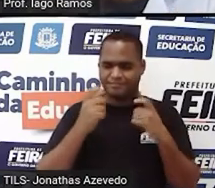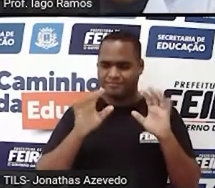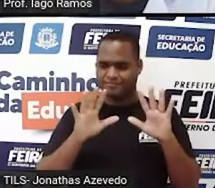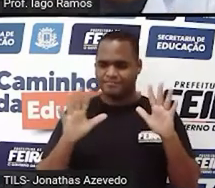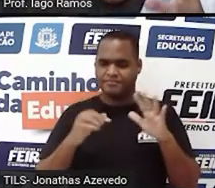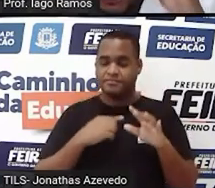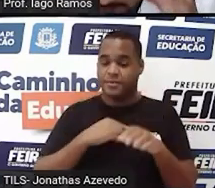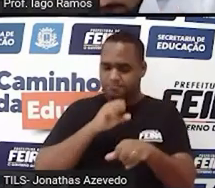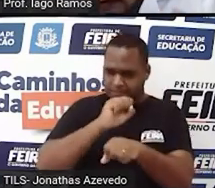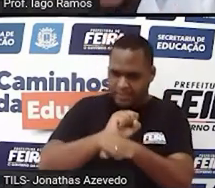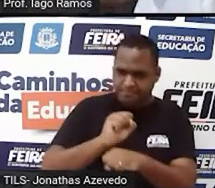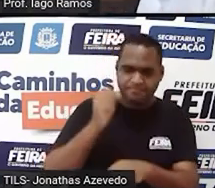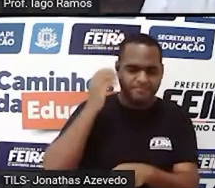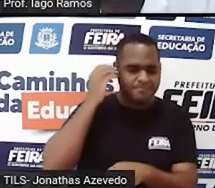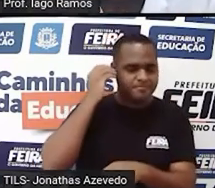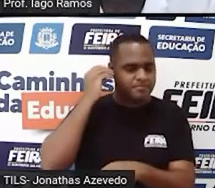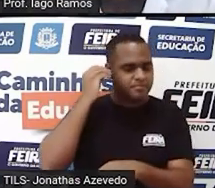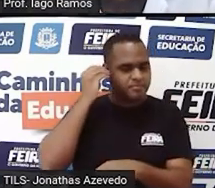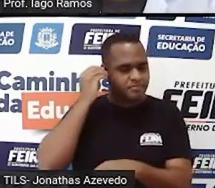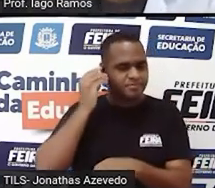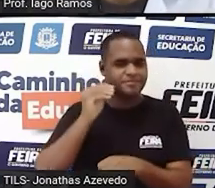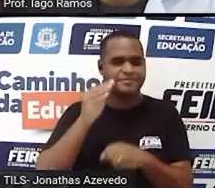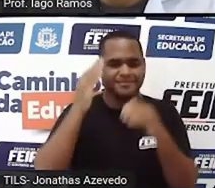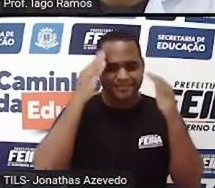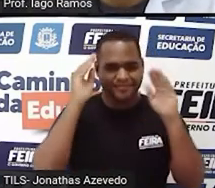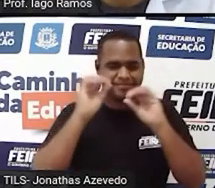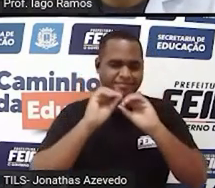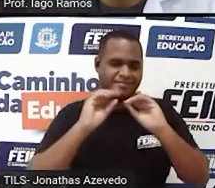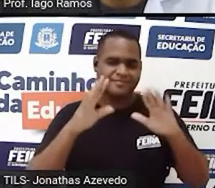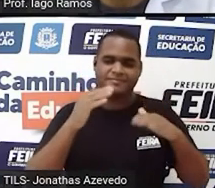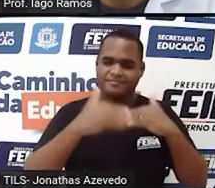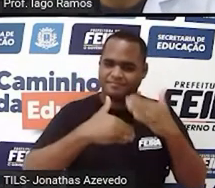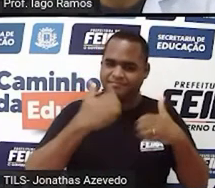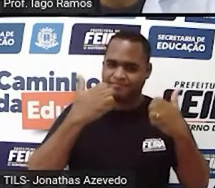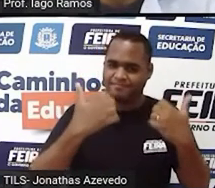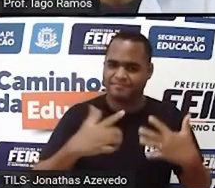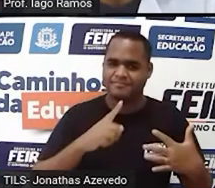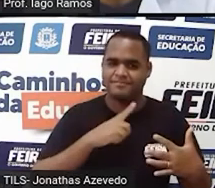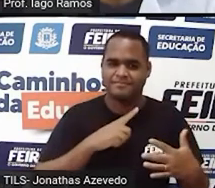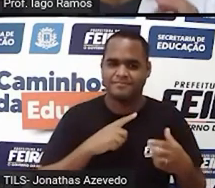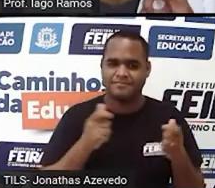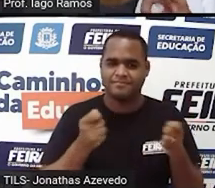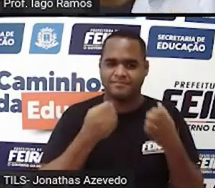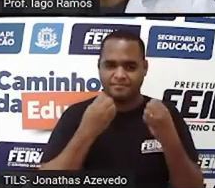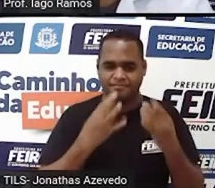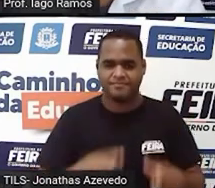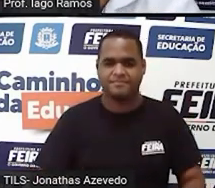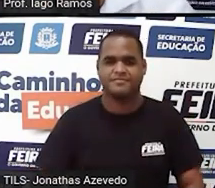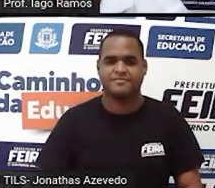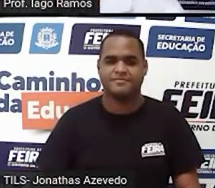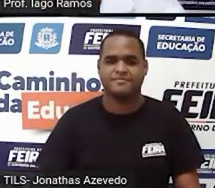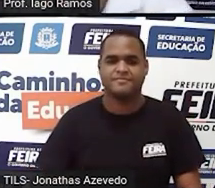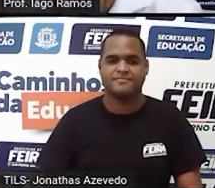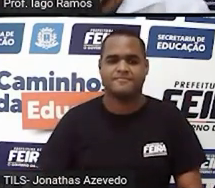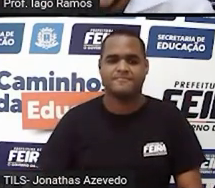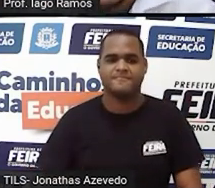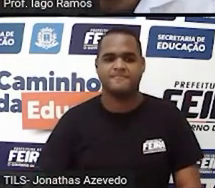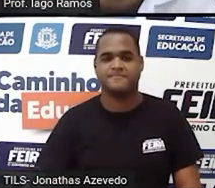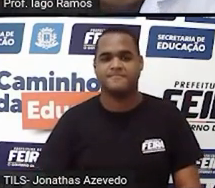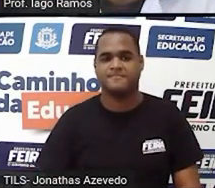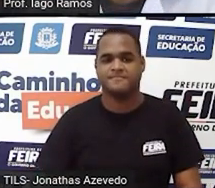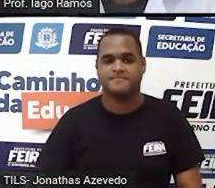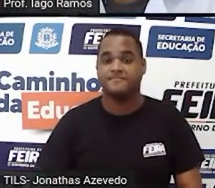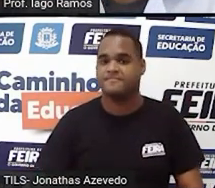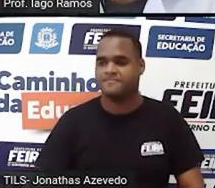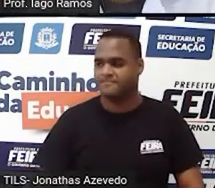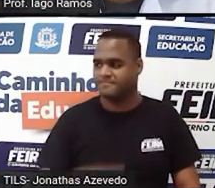segura no freio que a gente vai entender isso passo a passo Tá bom então vamos fazer assim ó vamos